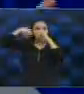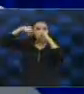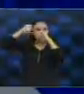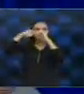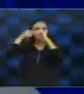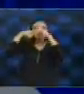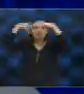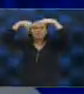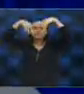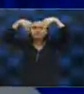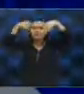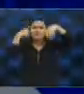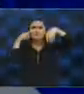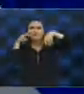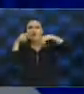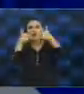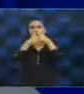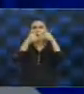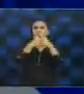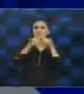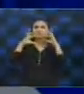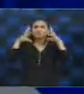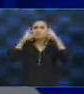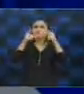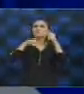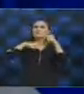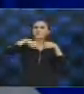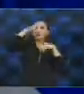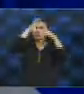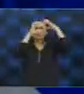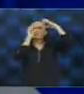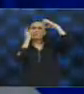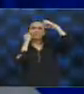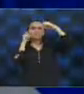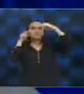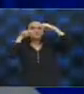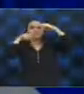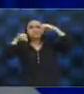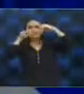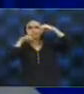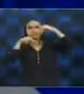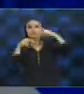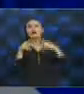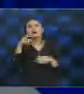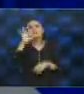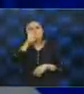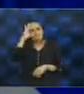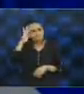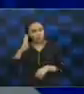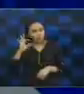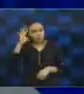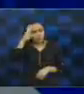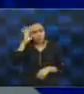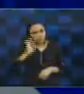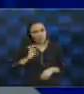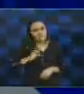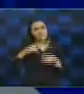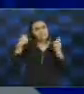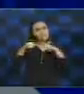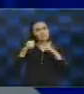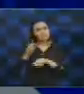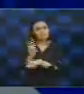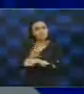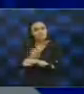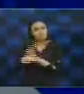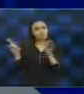que já oferecemos hoje. Os ônibus nossos todos têm câmeras de segurança e estão à disposição da polícia. O que falta é liderança do governador. O que falta é